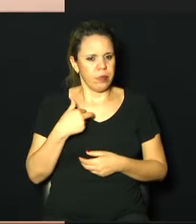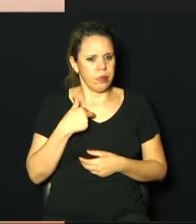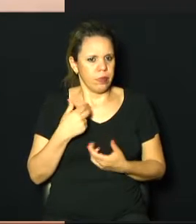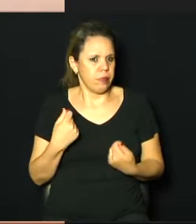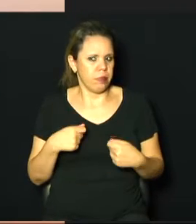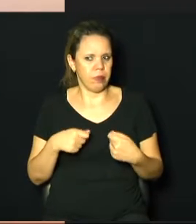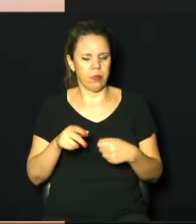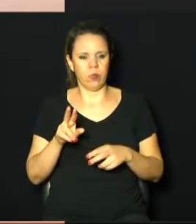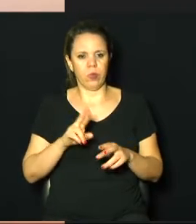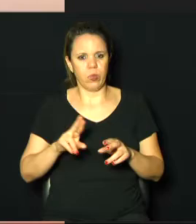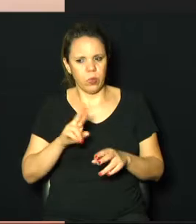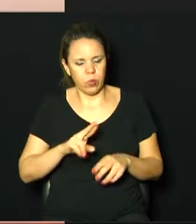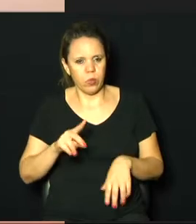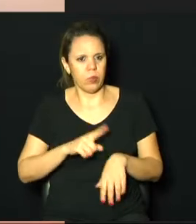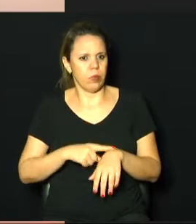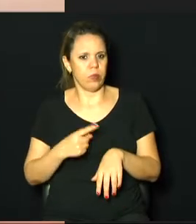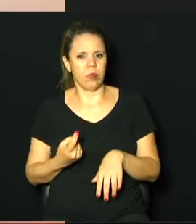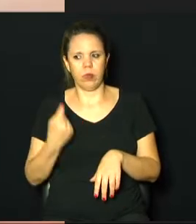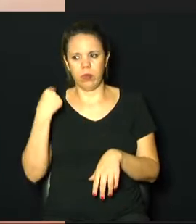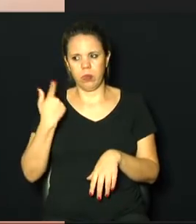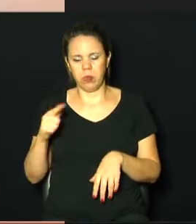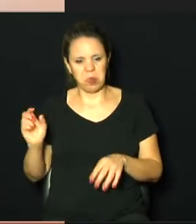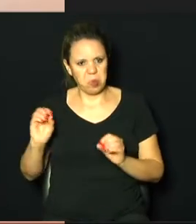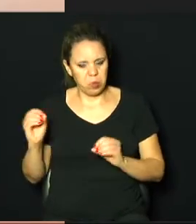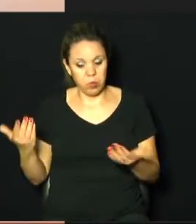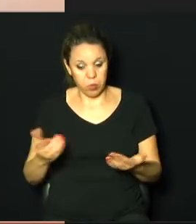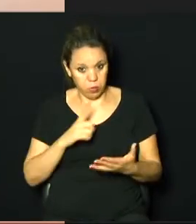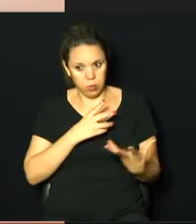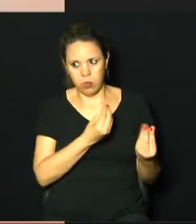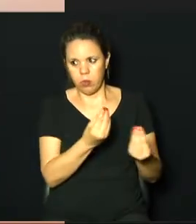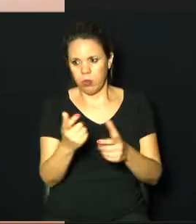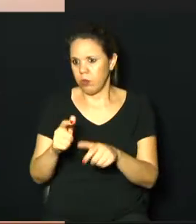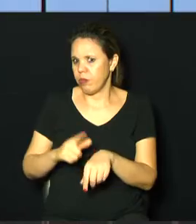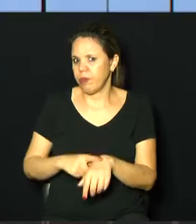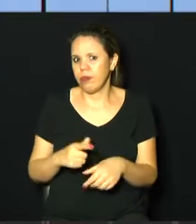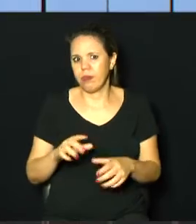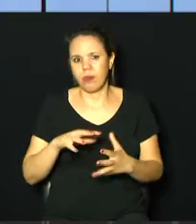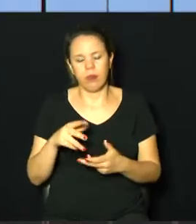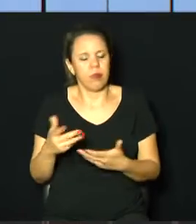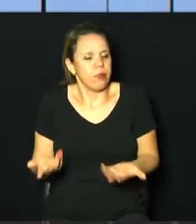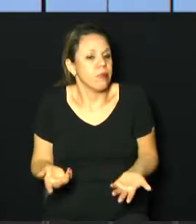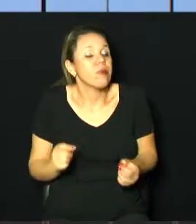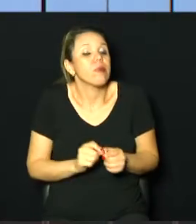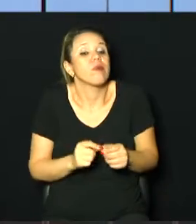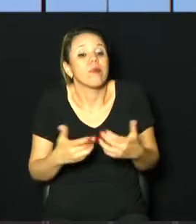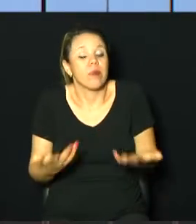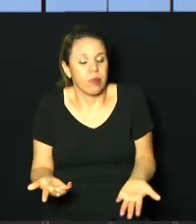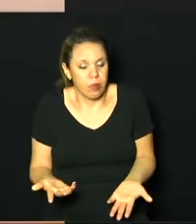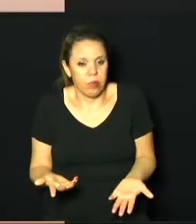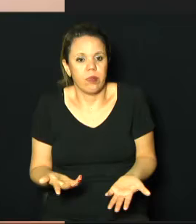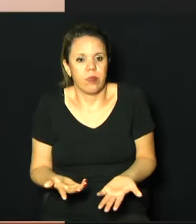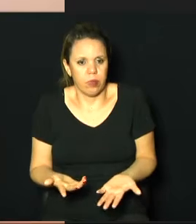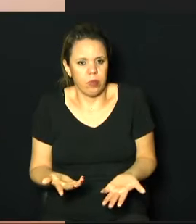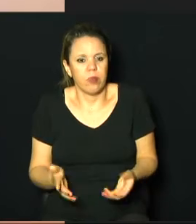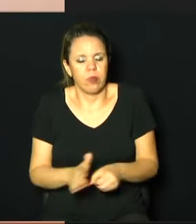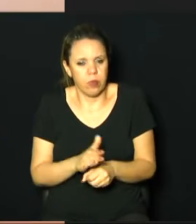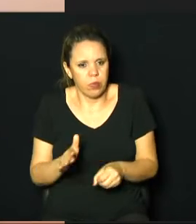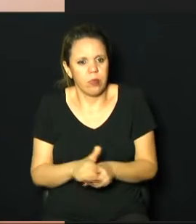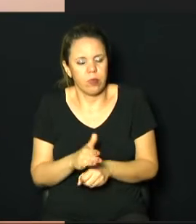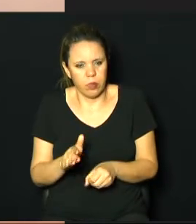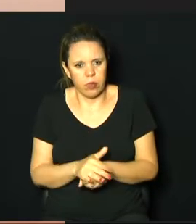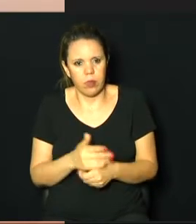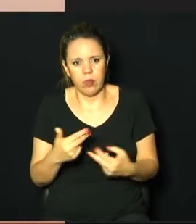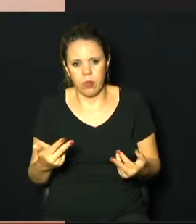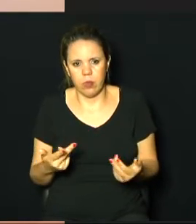porque não tinha tempo nenhum, agora eu tenho todo o tempo do mundo. E o que, que eu faço? Então eu vou me enchendo de coisas.